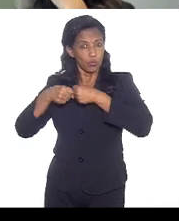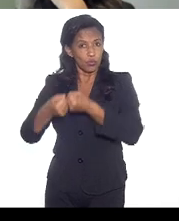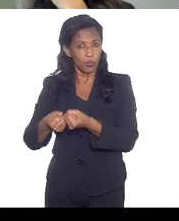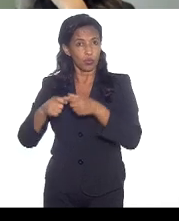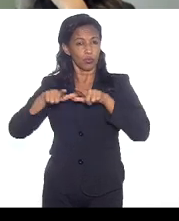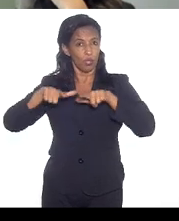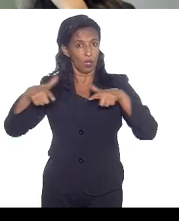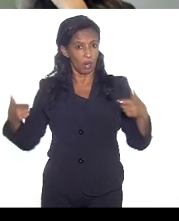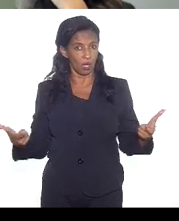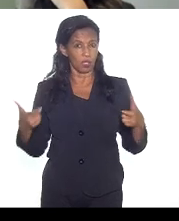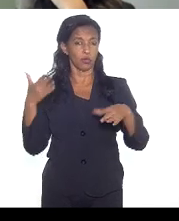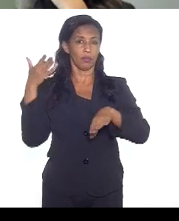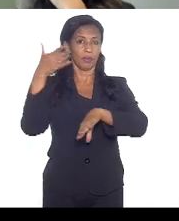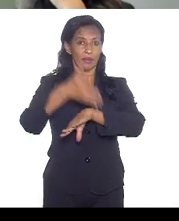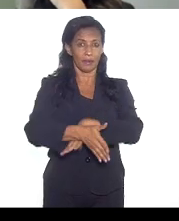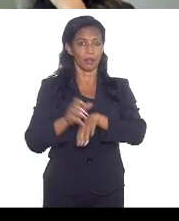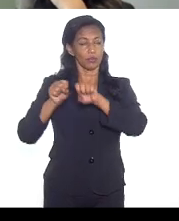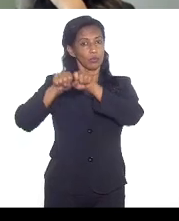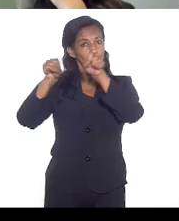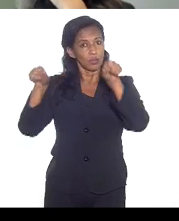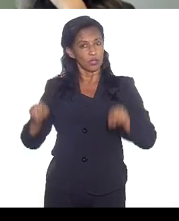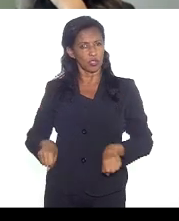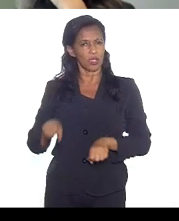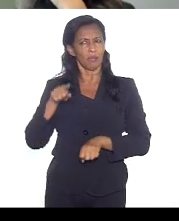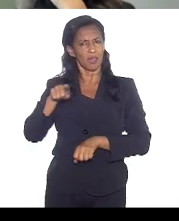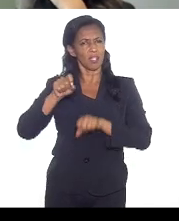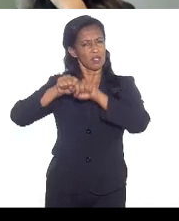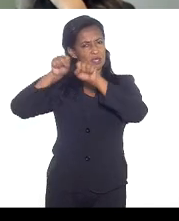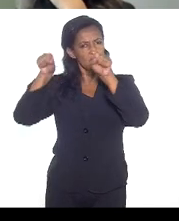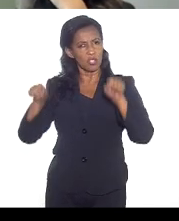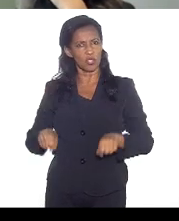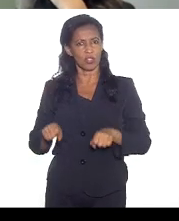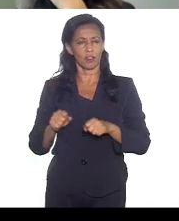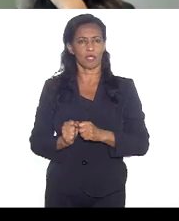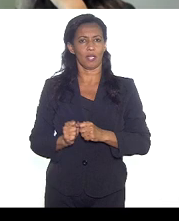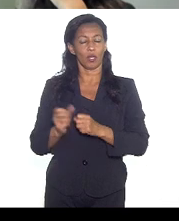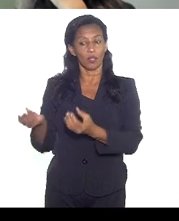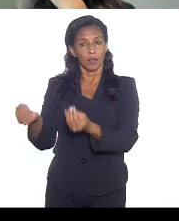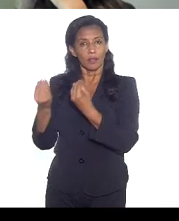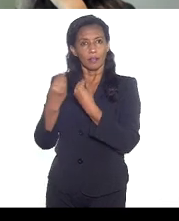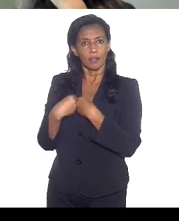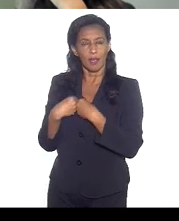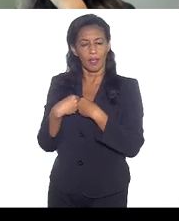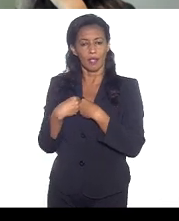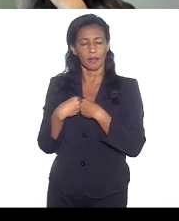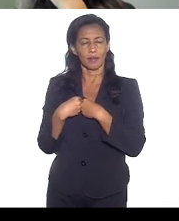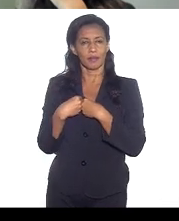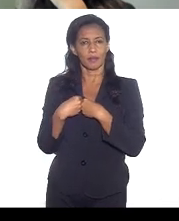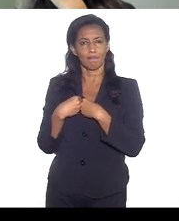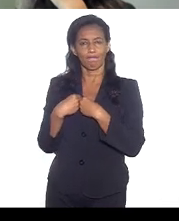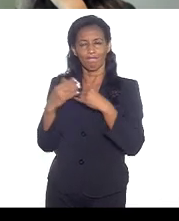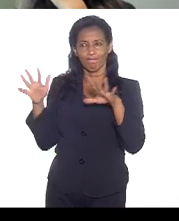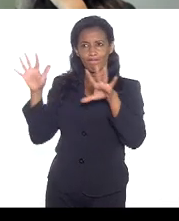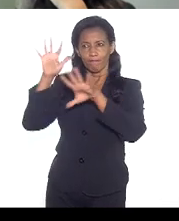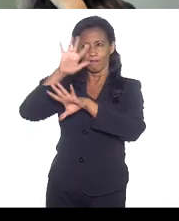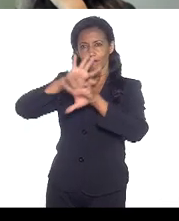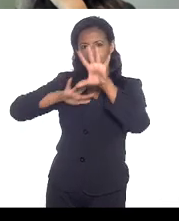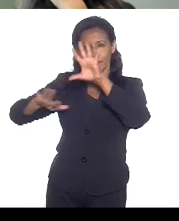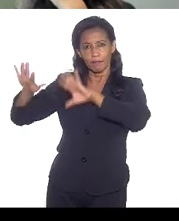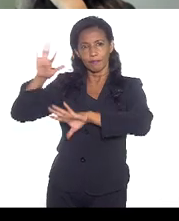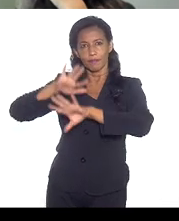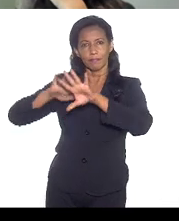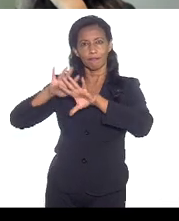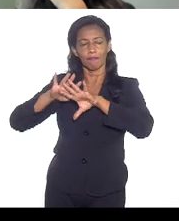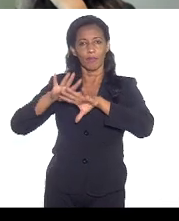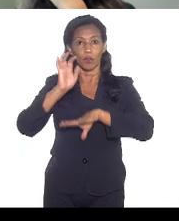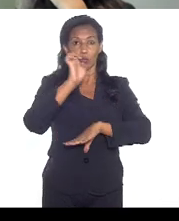grande para que isso entrasse num sistema e que esse sistema fornecesse visibilidade